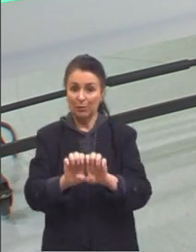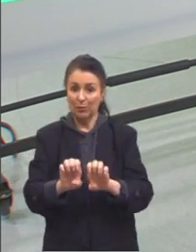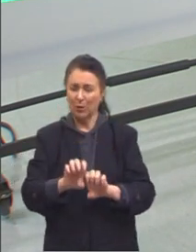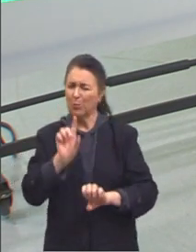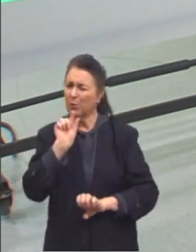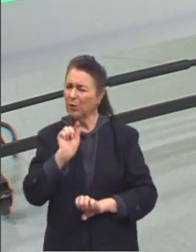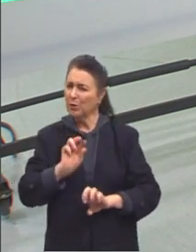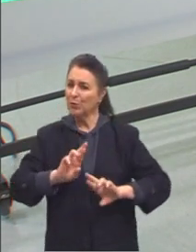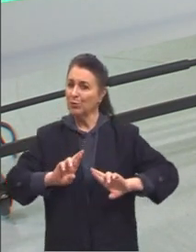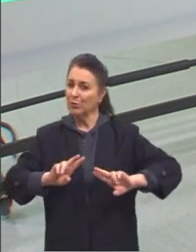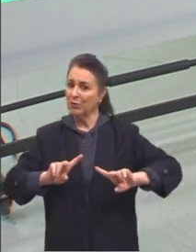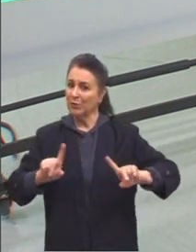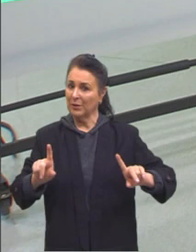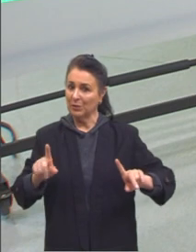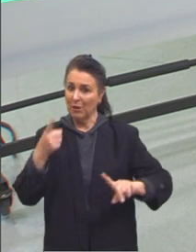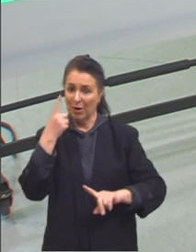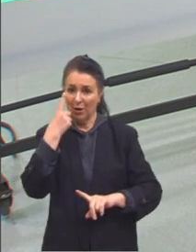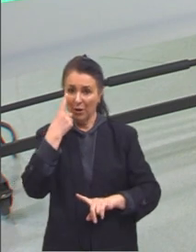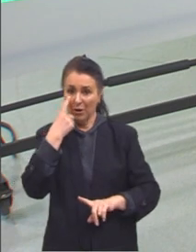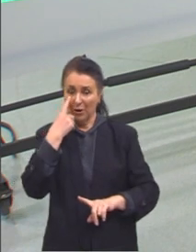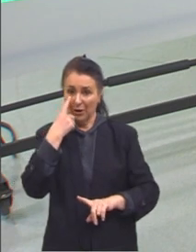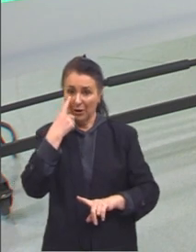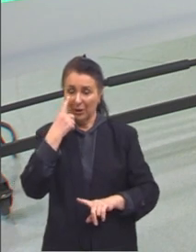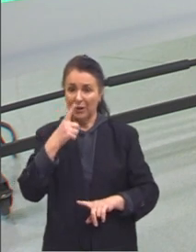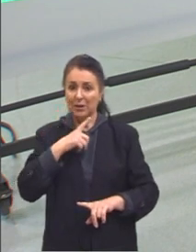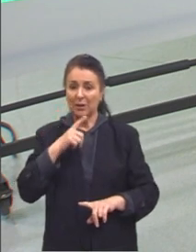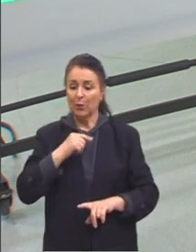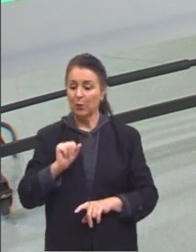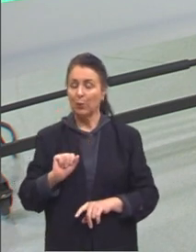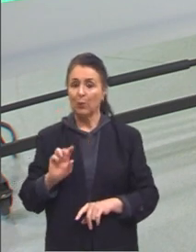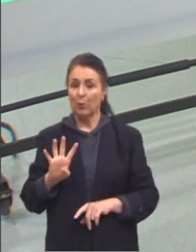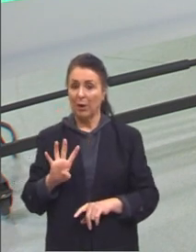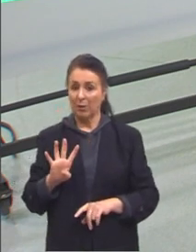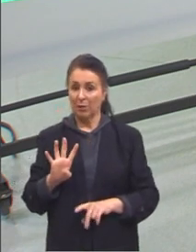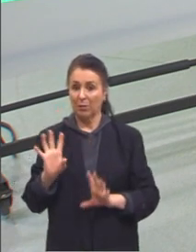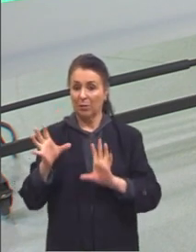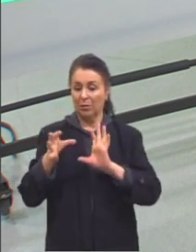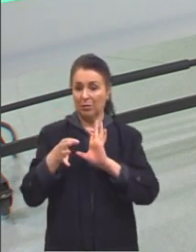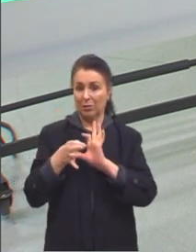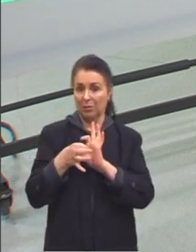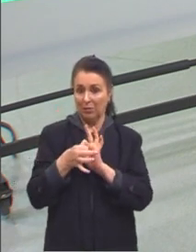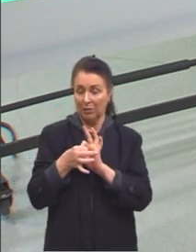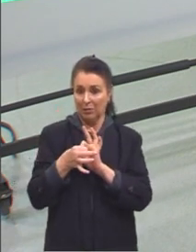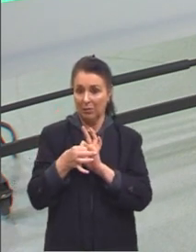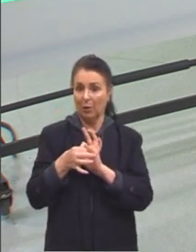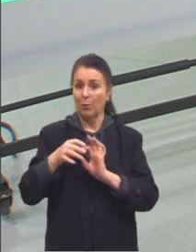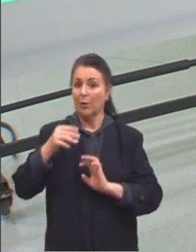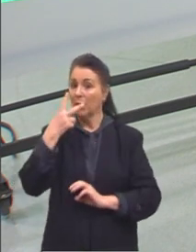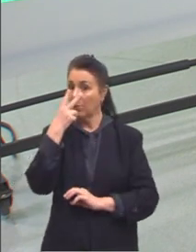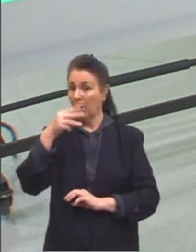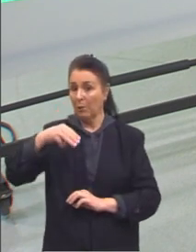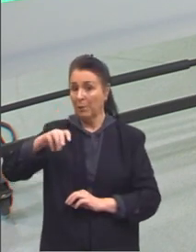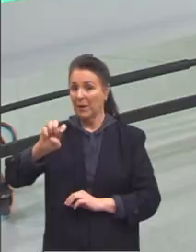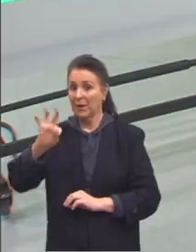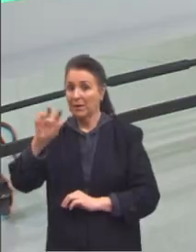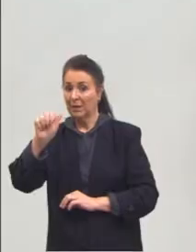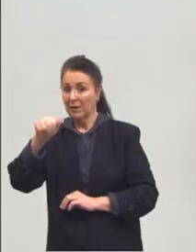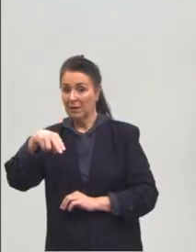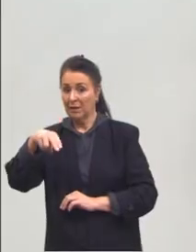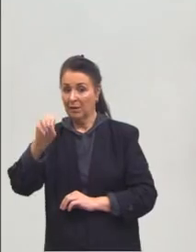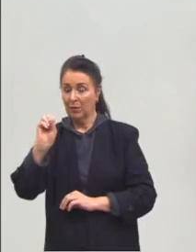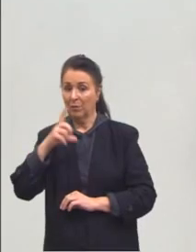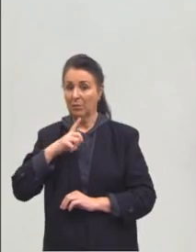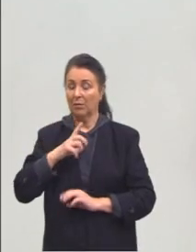diferente que voltando para o quadro ao invés de tem as quatro ligações nesse sentido como metano eu vou ter então